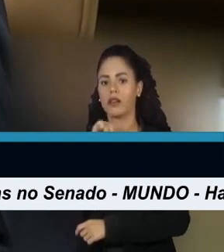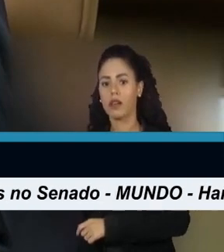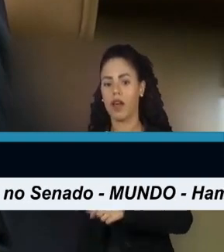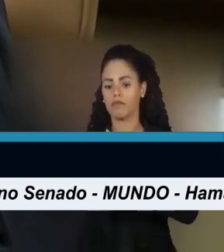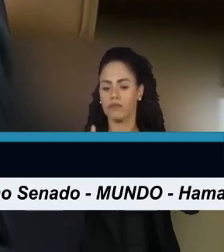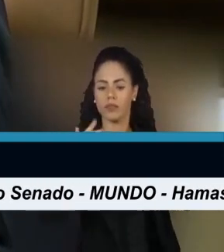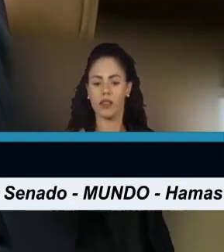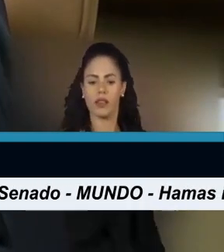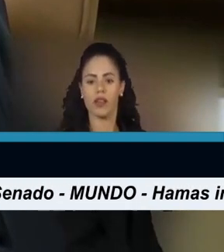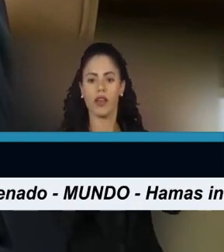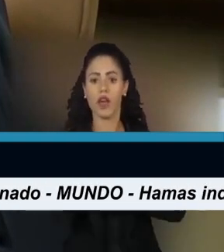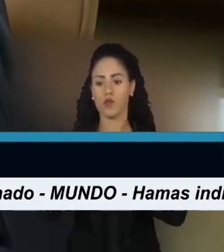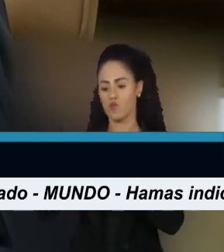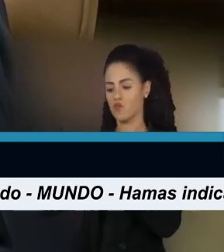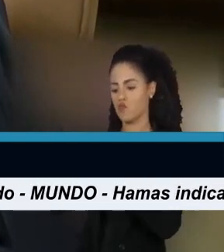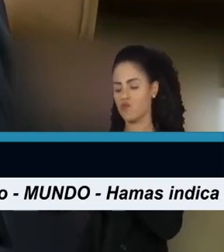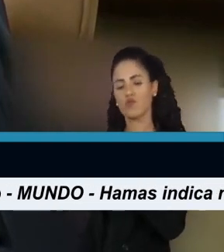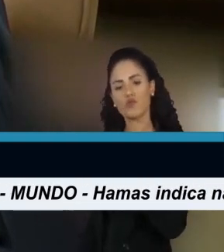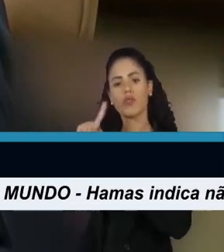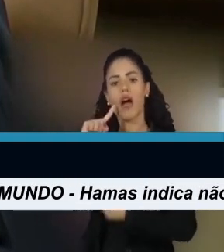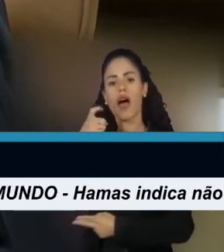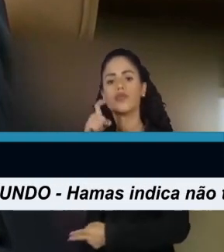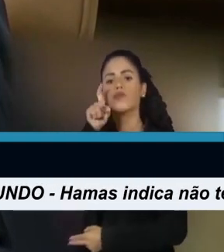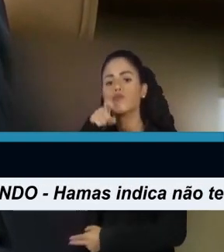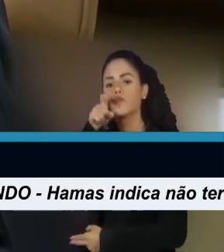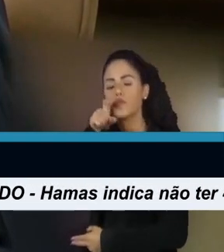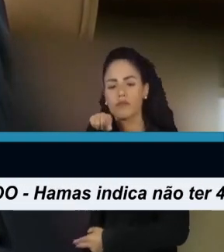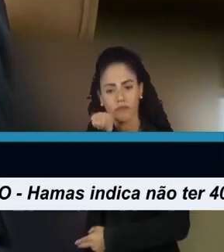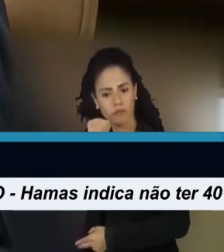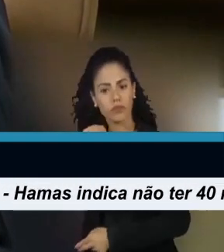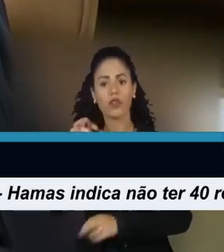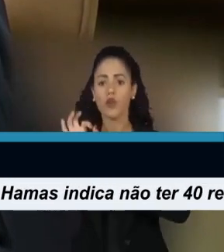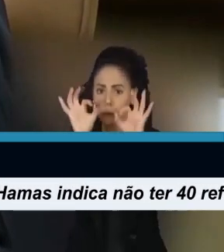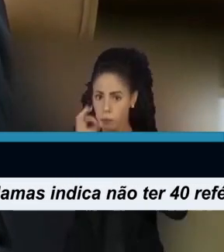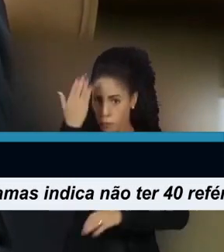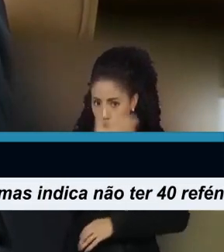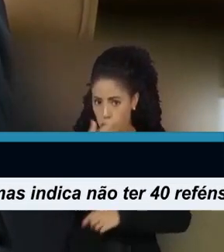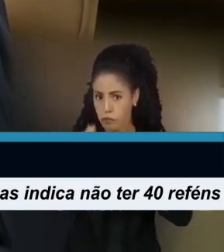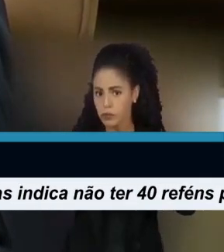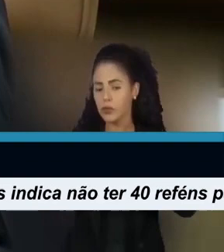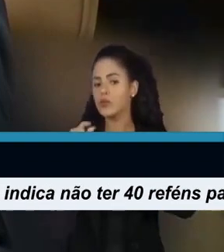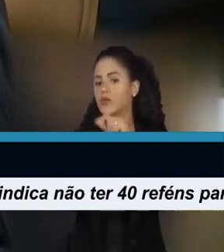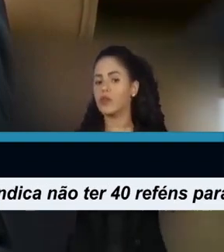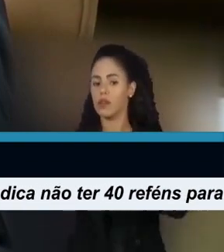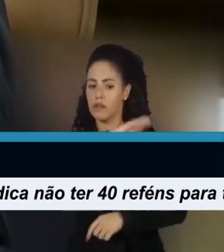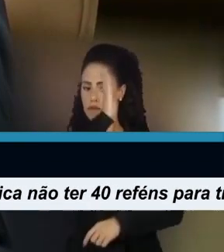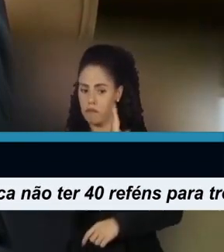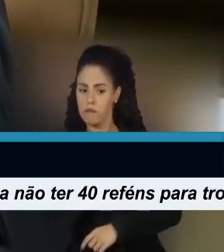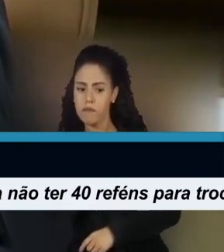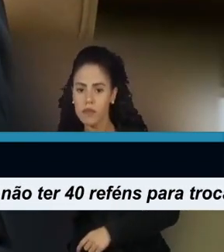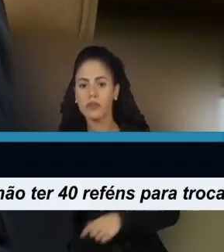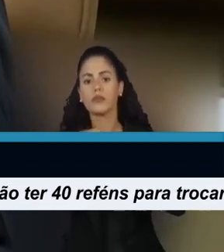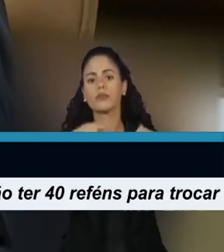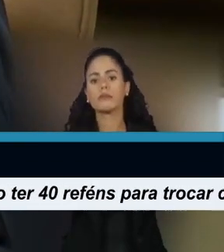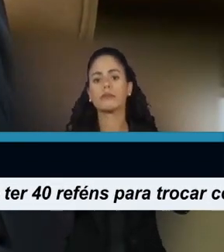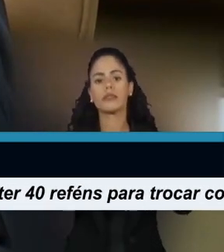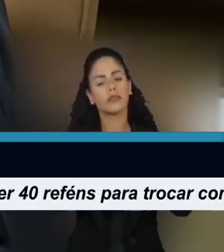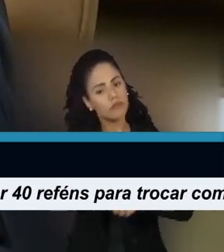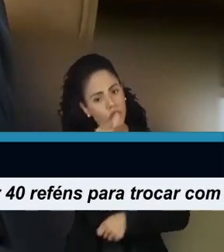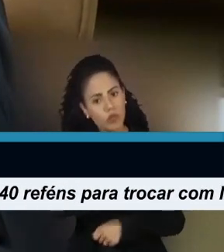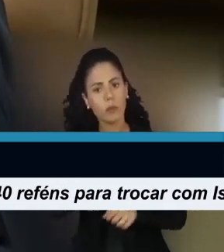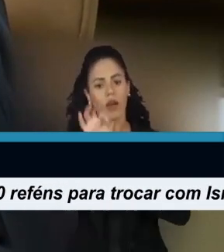social X, antigo Twitter, apenas comprovam a necessidade de que o Brasil, de uma vez por